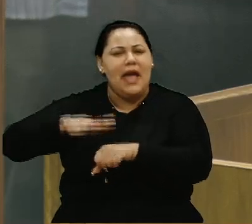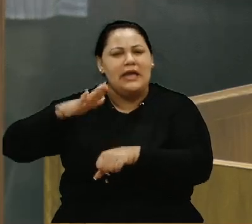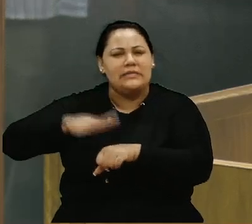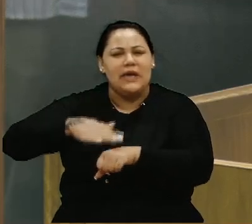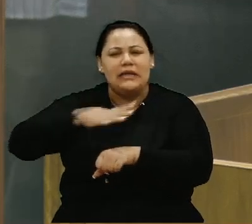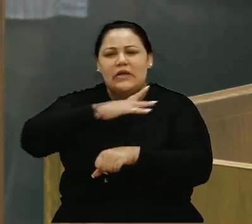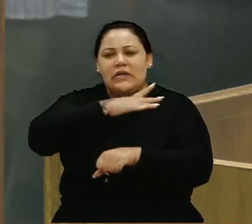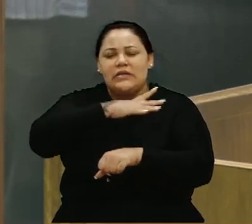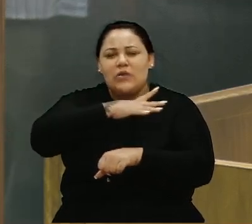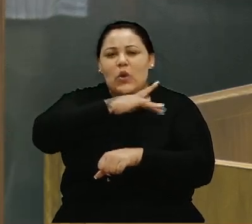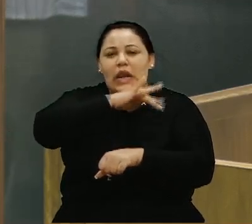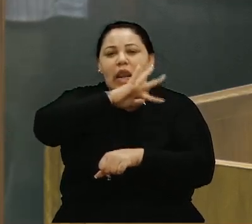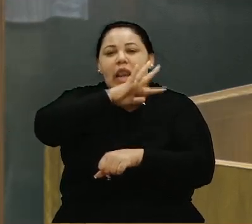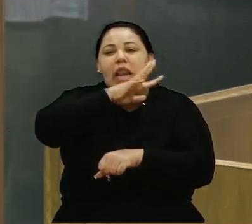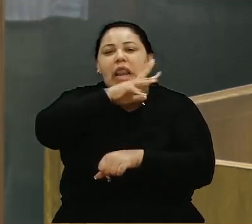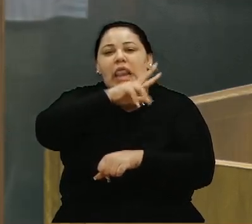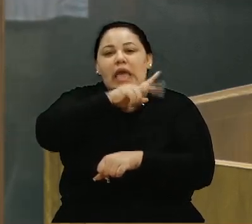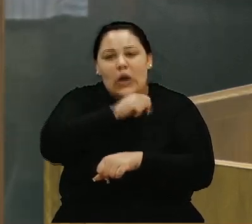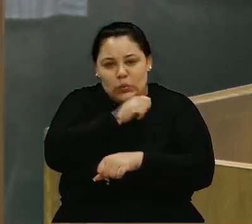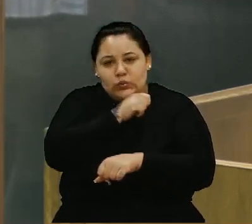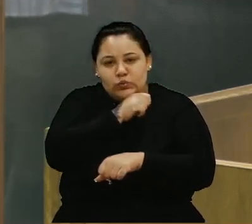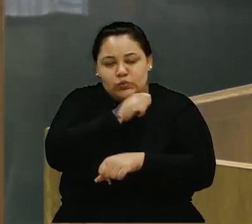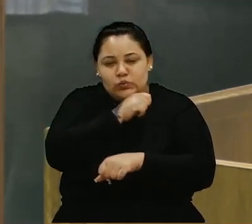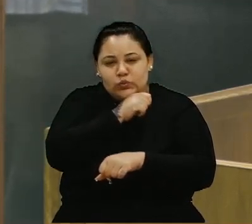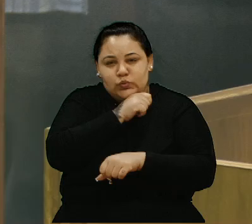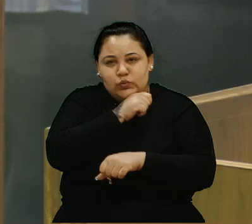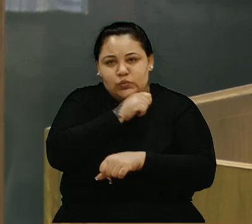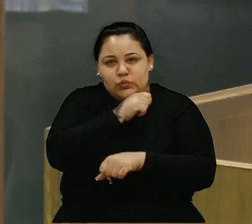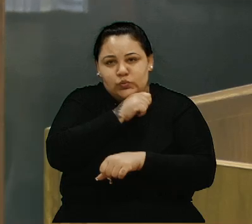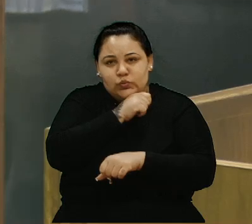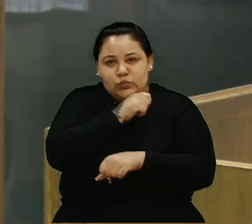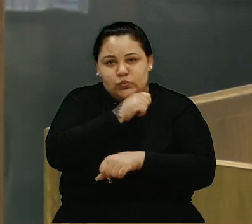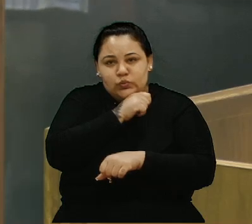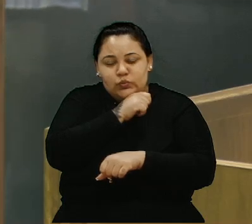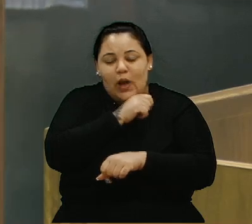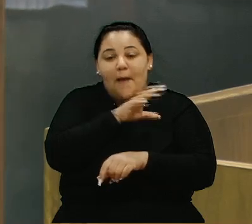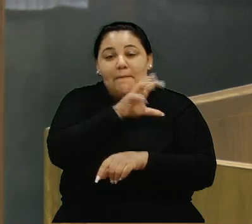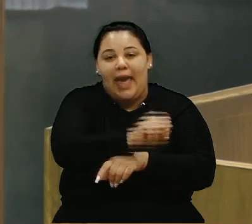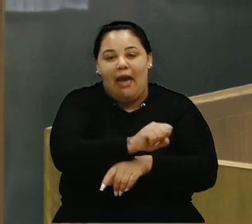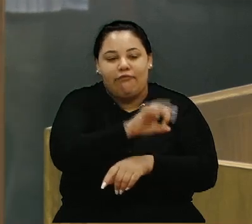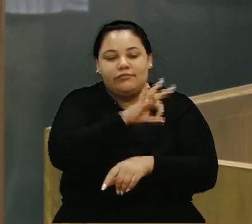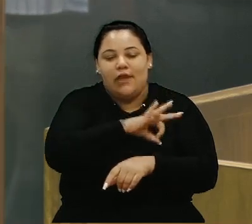leão avançava sobre a renda dos trabalhadores, especialmente, né?